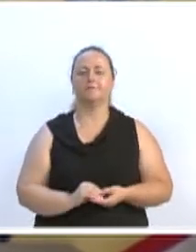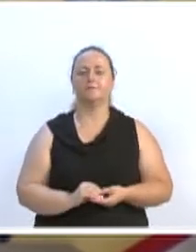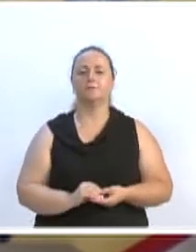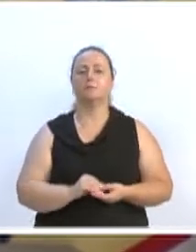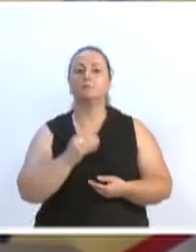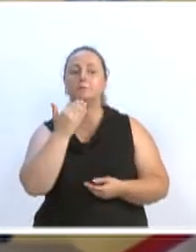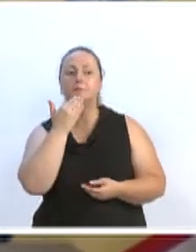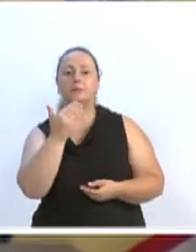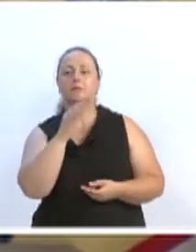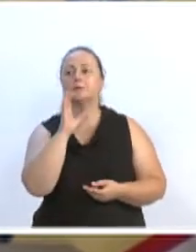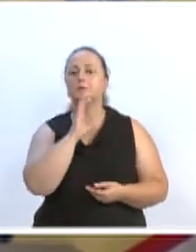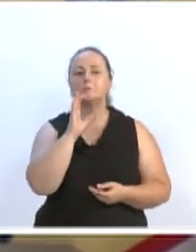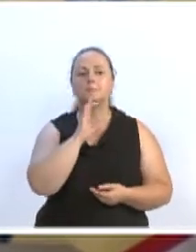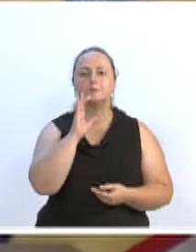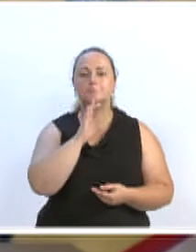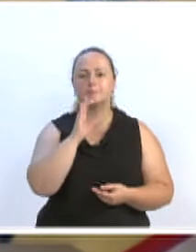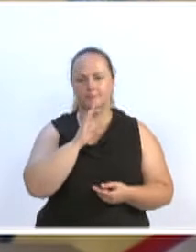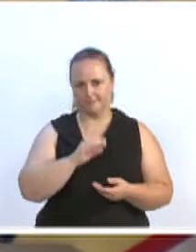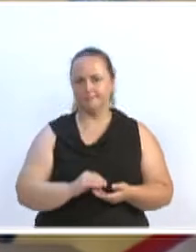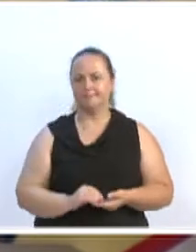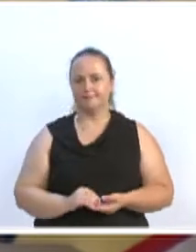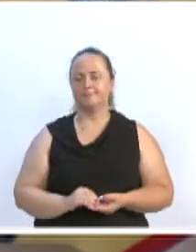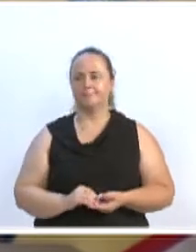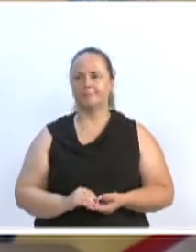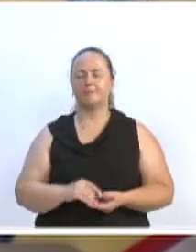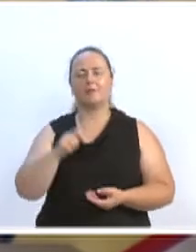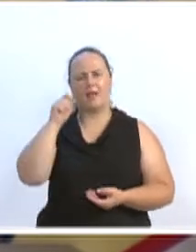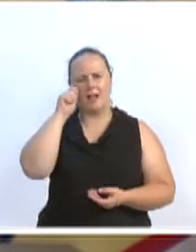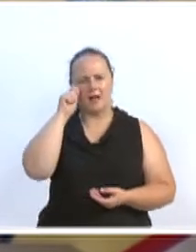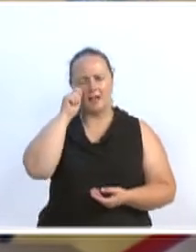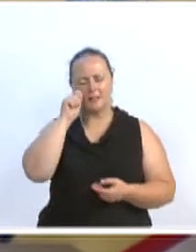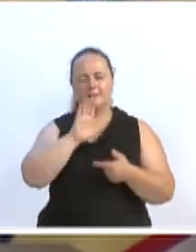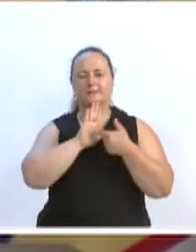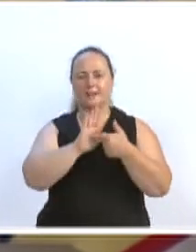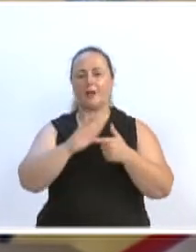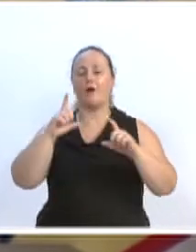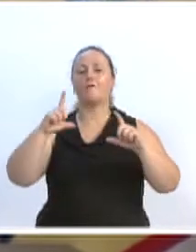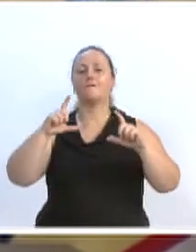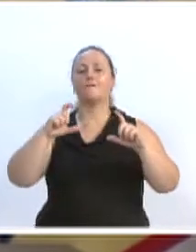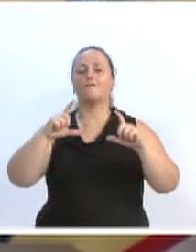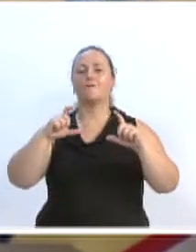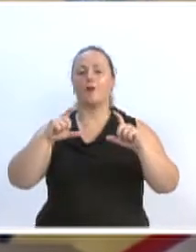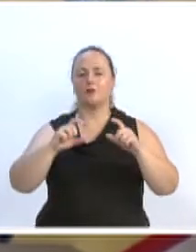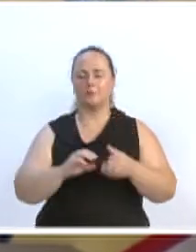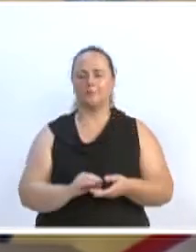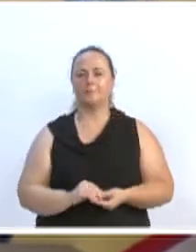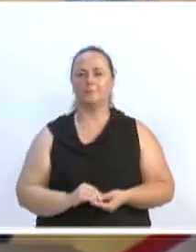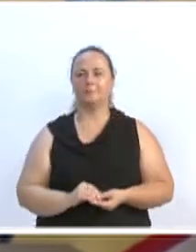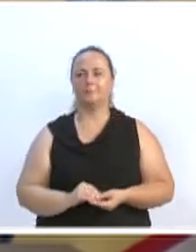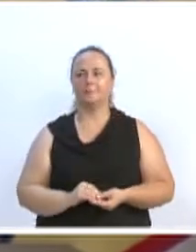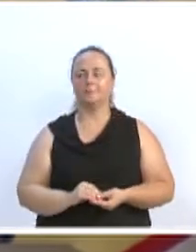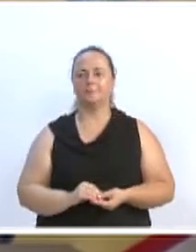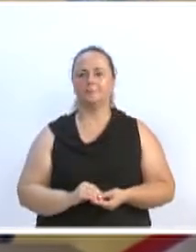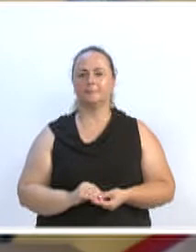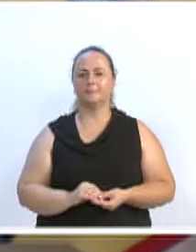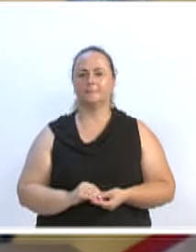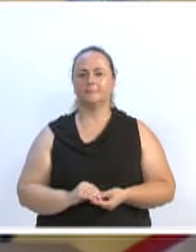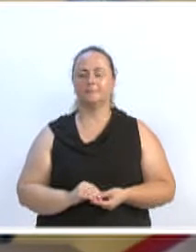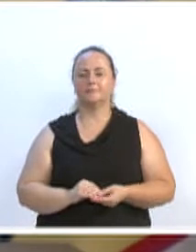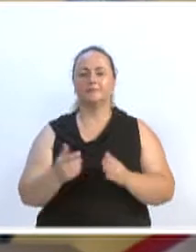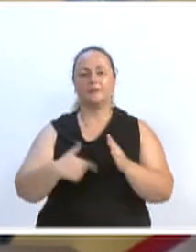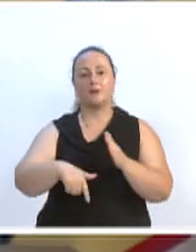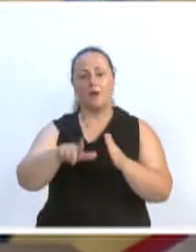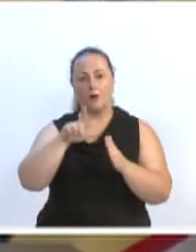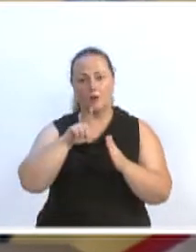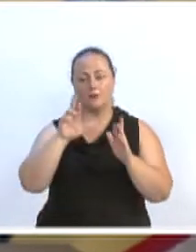agilidade aproveitando aqui a área pode colocar as fotos da rua theodoro cochrane seus vereadores onde participei de uma